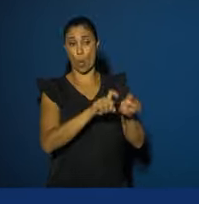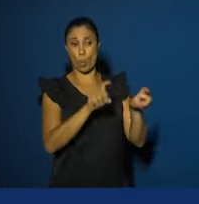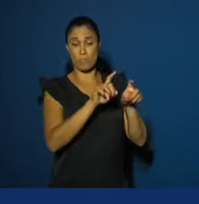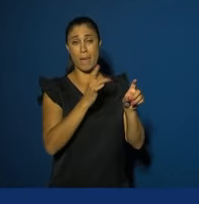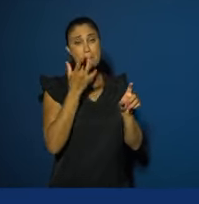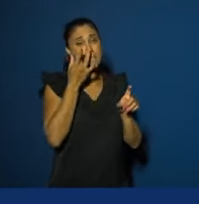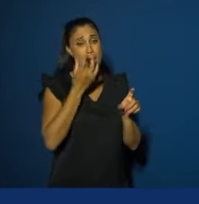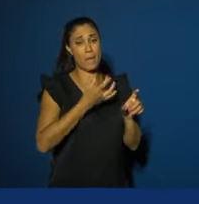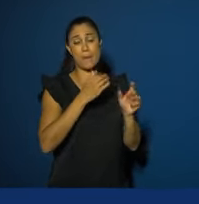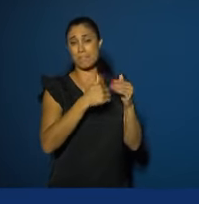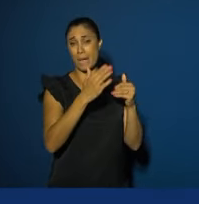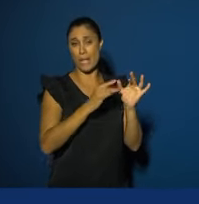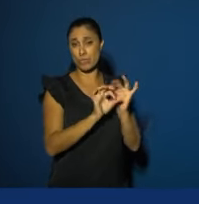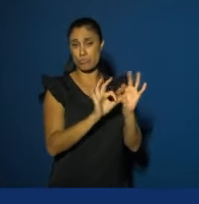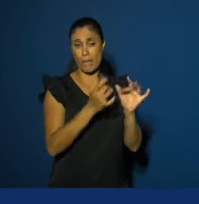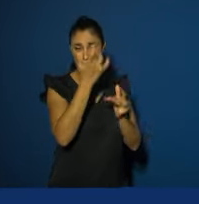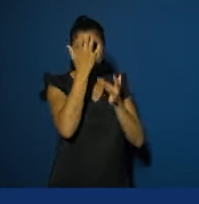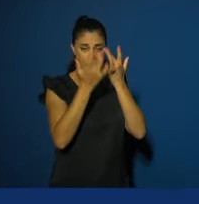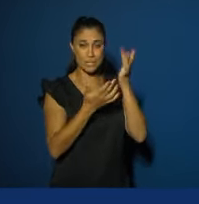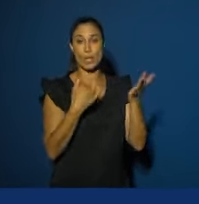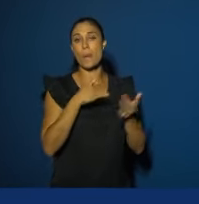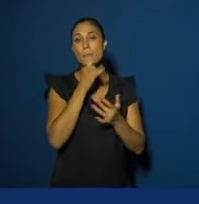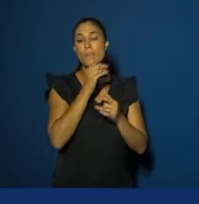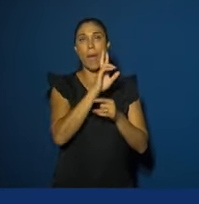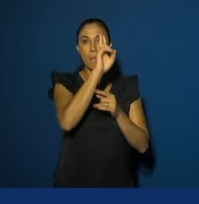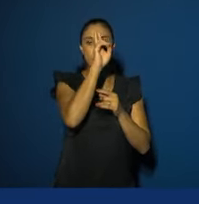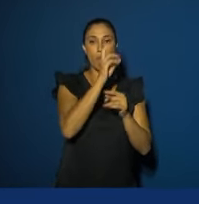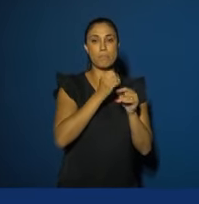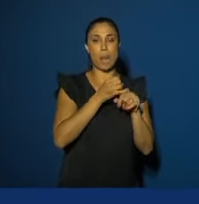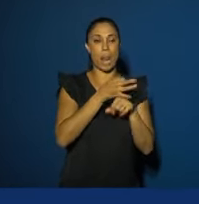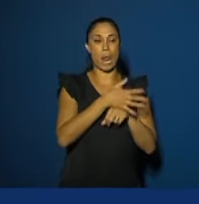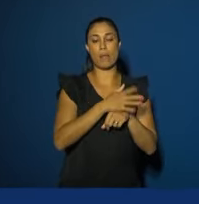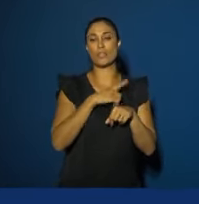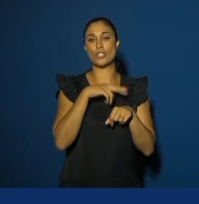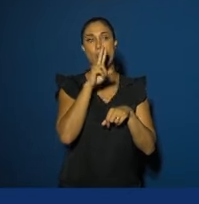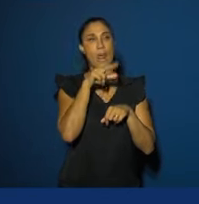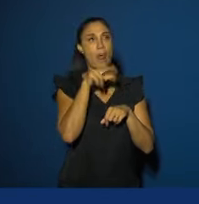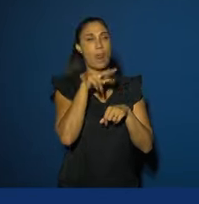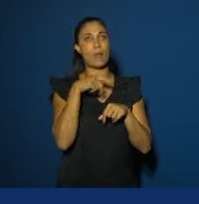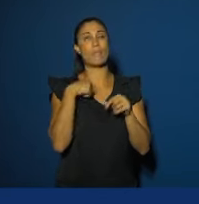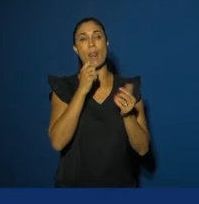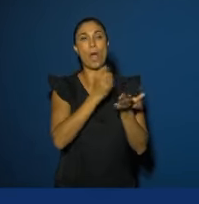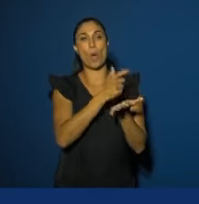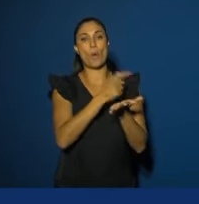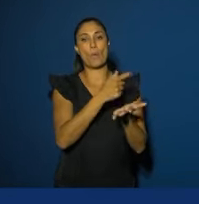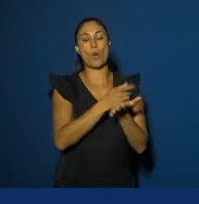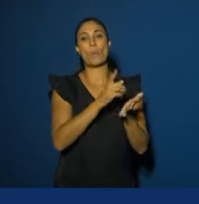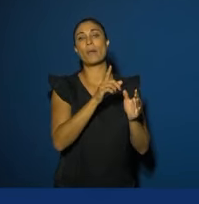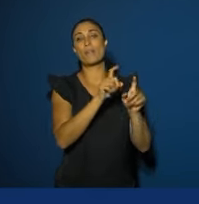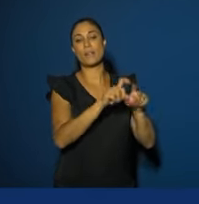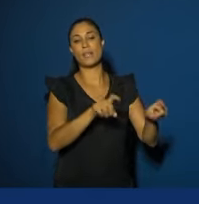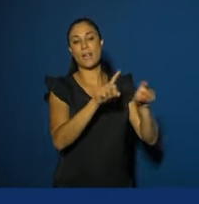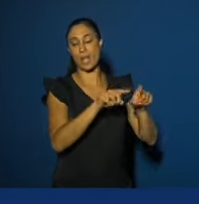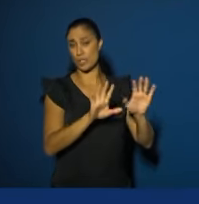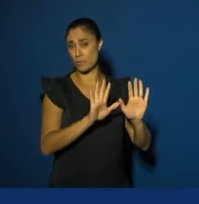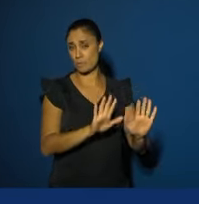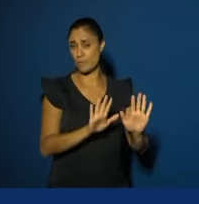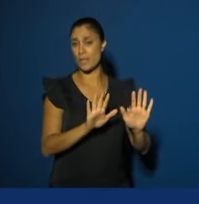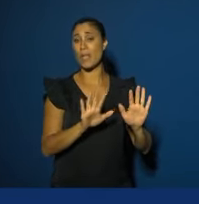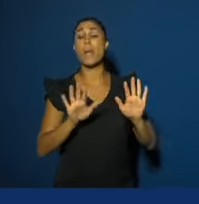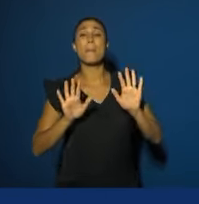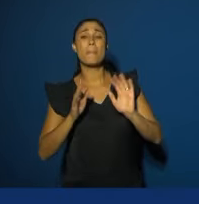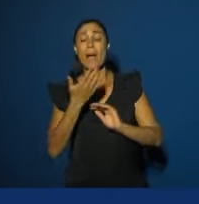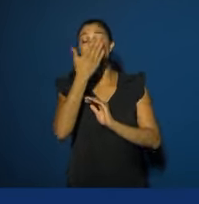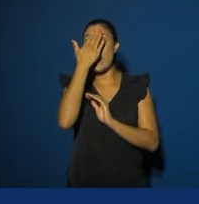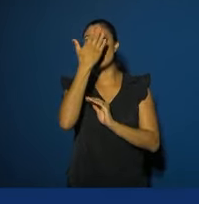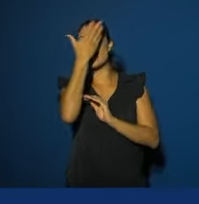A Luísa tem razão a gente compra meia-noite várias coisas porque você lembra que você esqueceu não sei o que você precisa para amanhã né assim